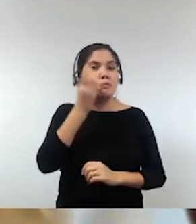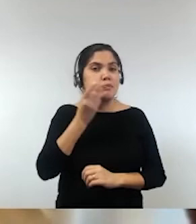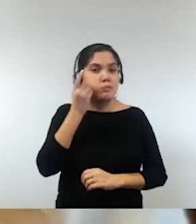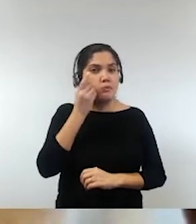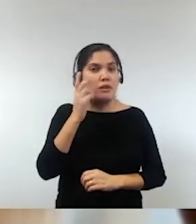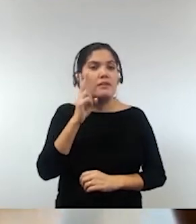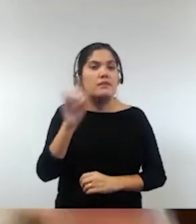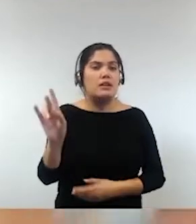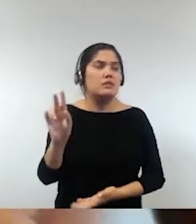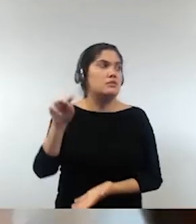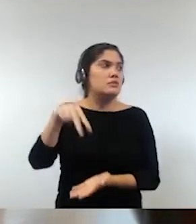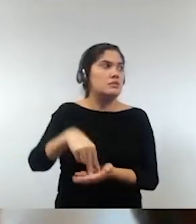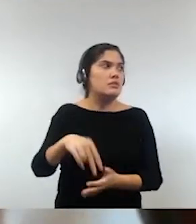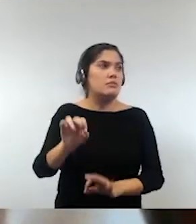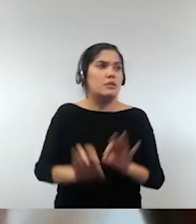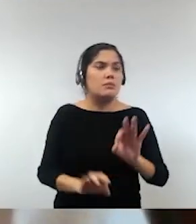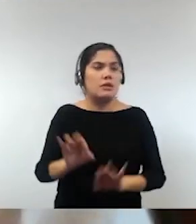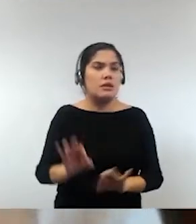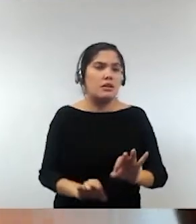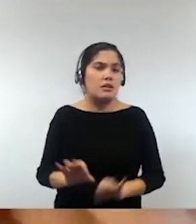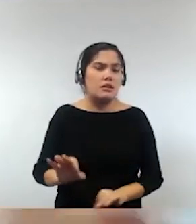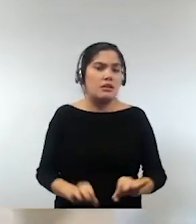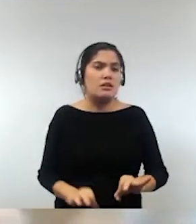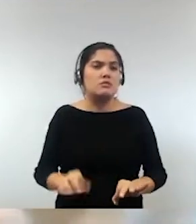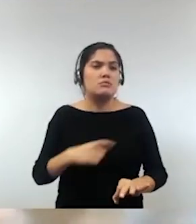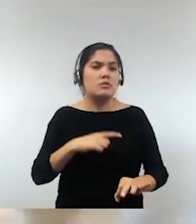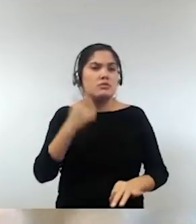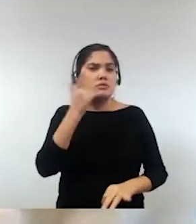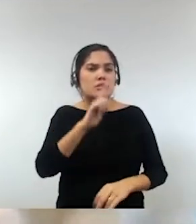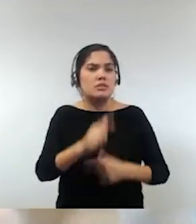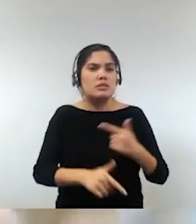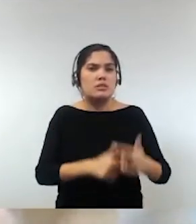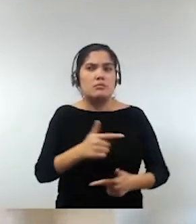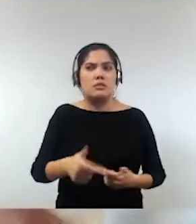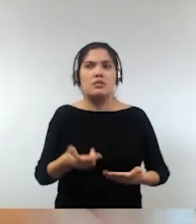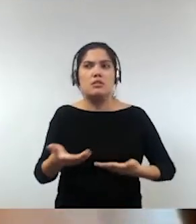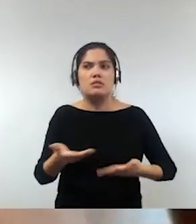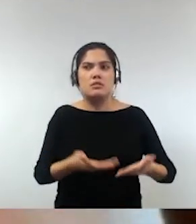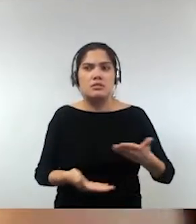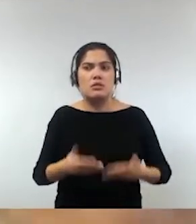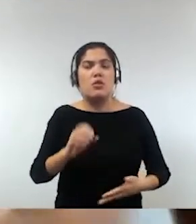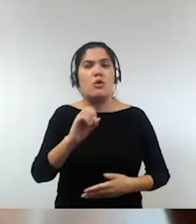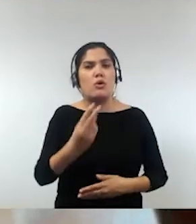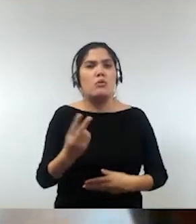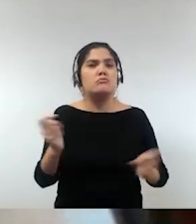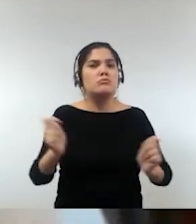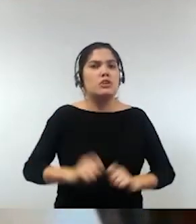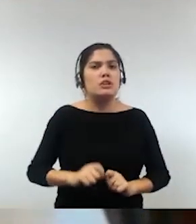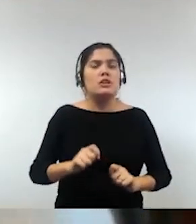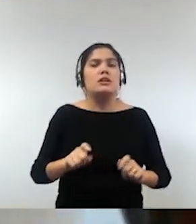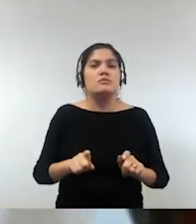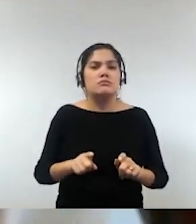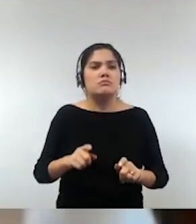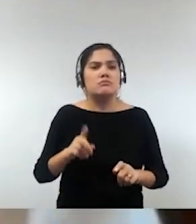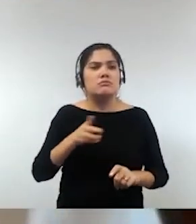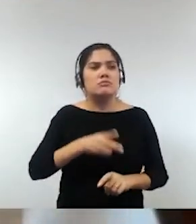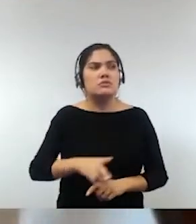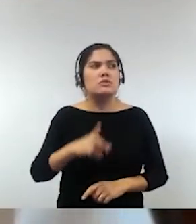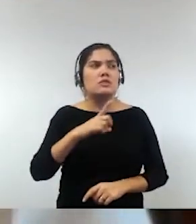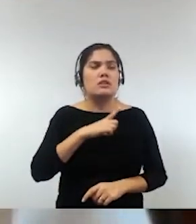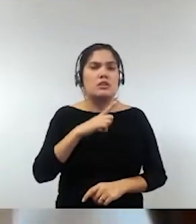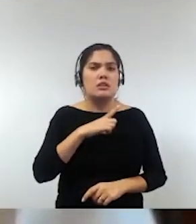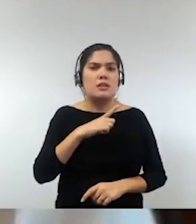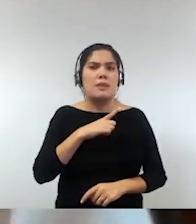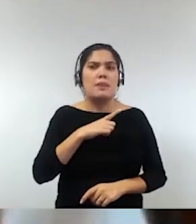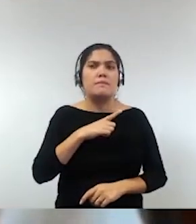não somente preparado para atuar na mediação, ou poderá também seguir